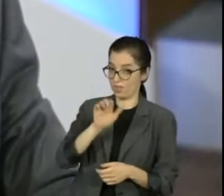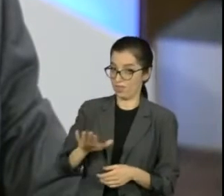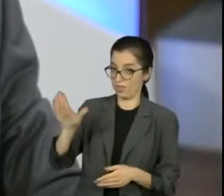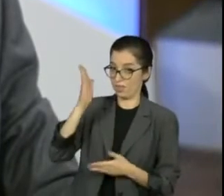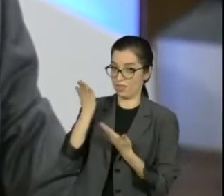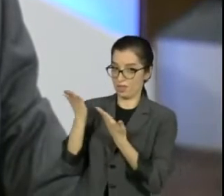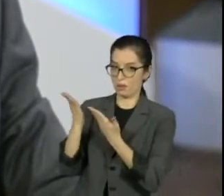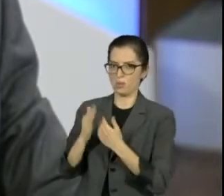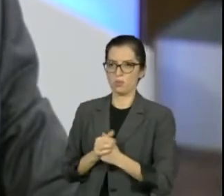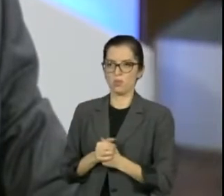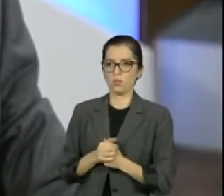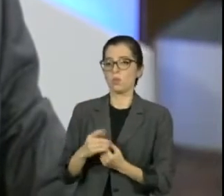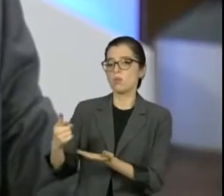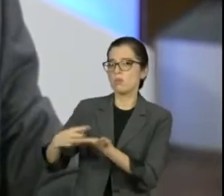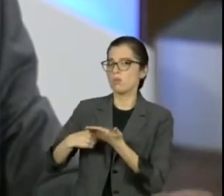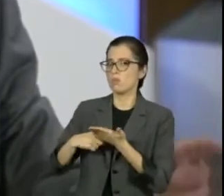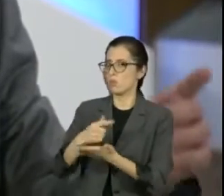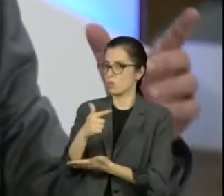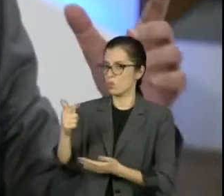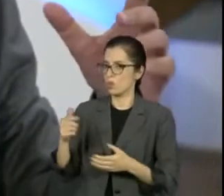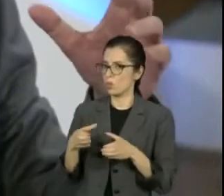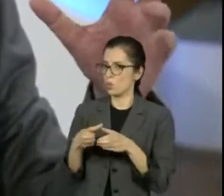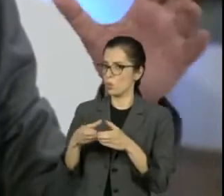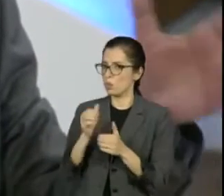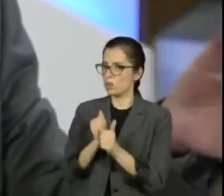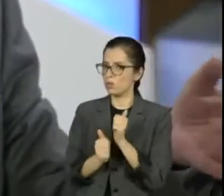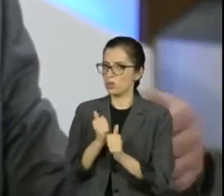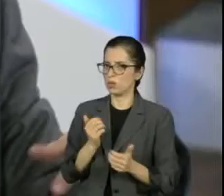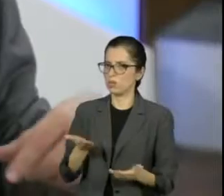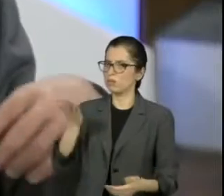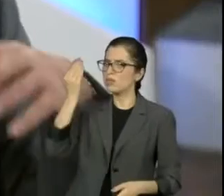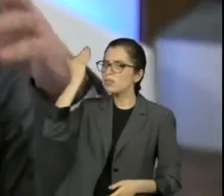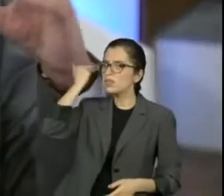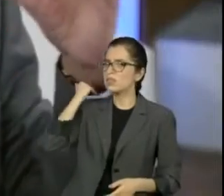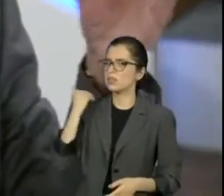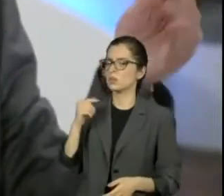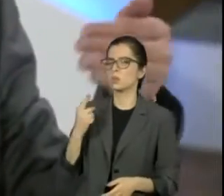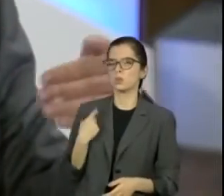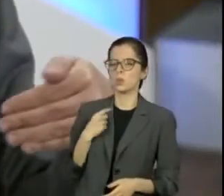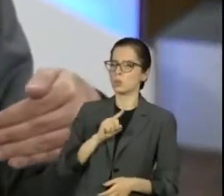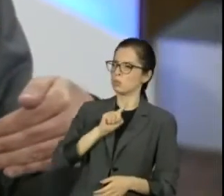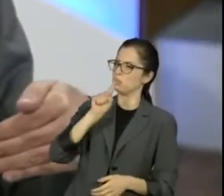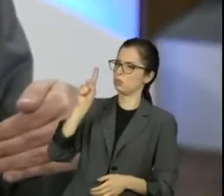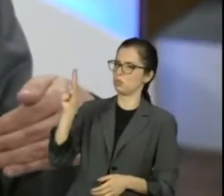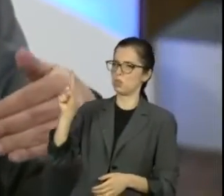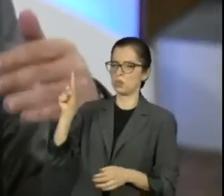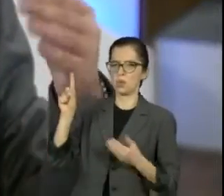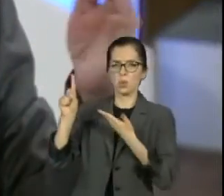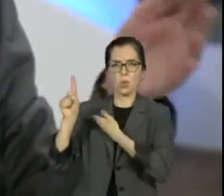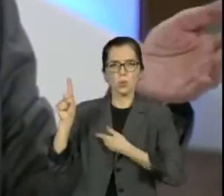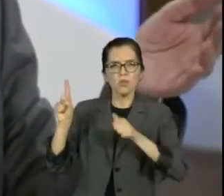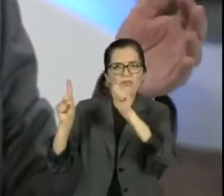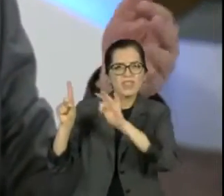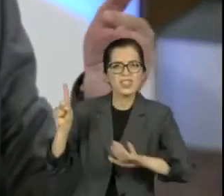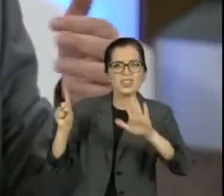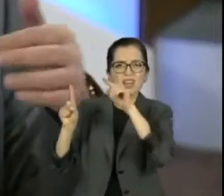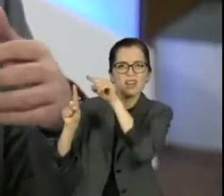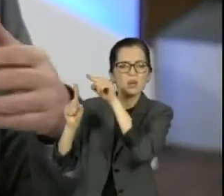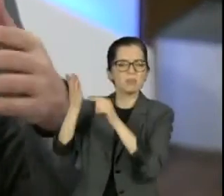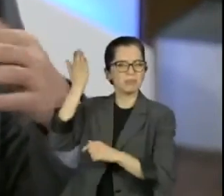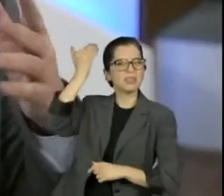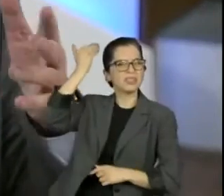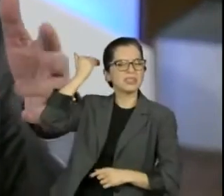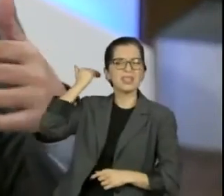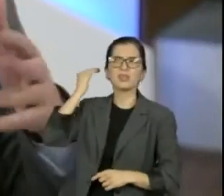dirigente. Tá? Nós fomos recebidos uma vez por um projeto Profut, que também não é da minha época, mas